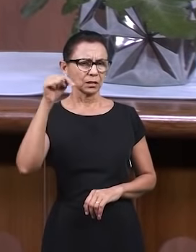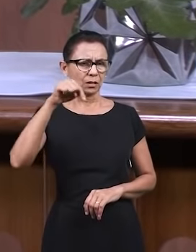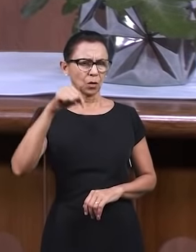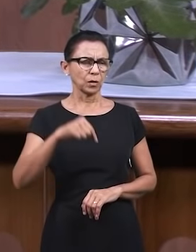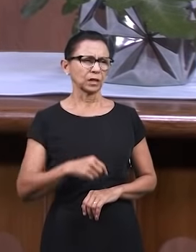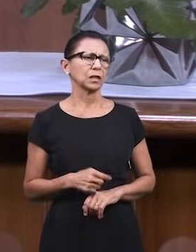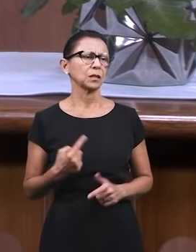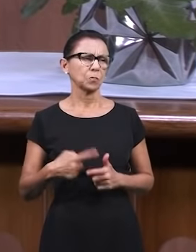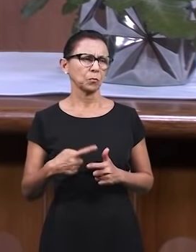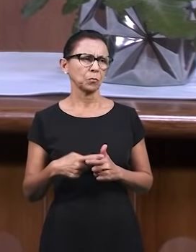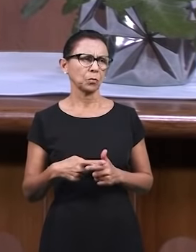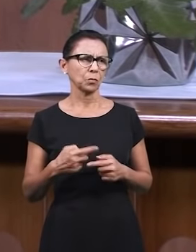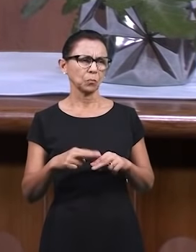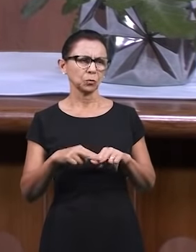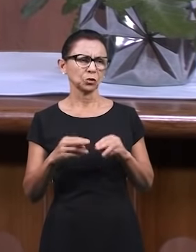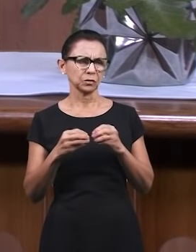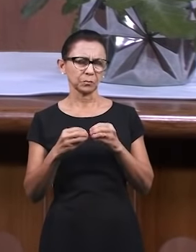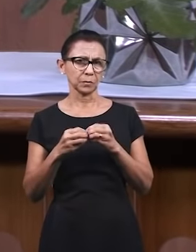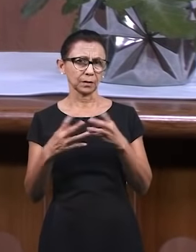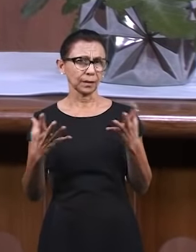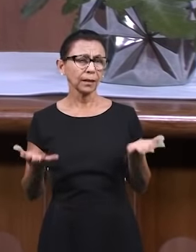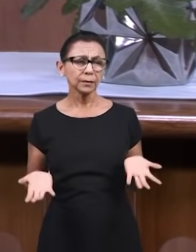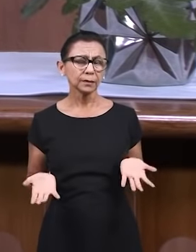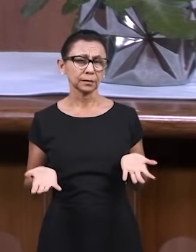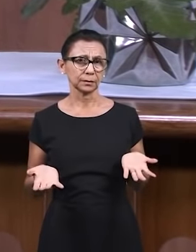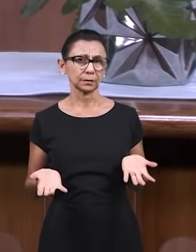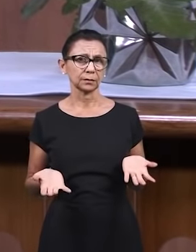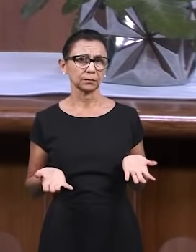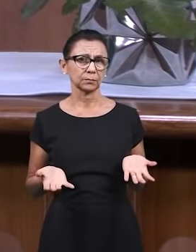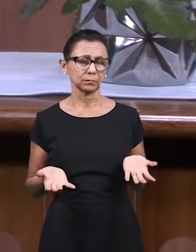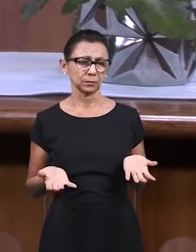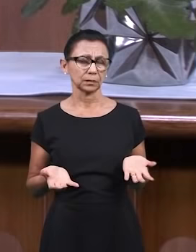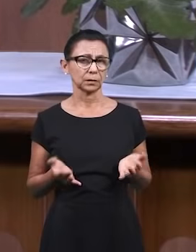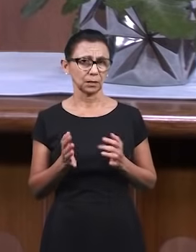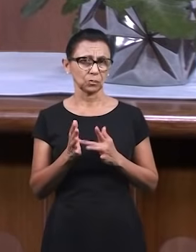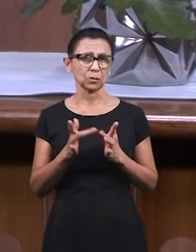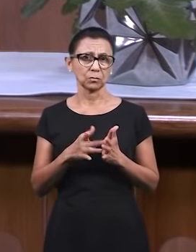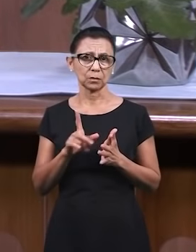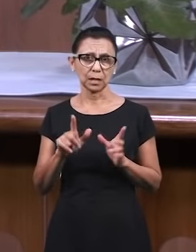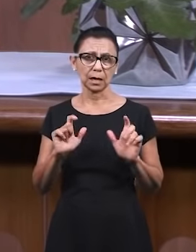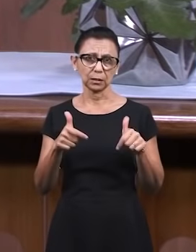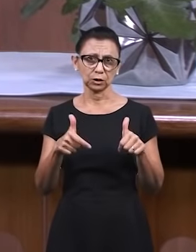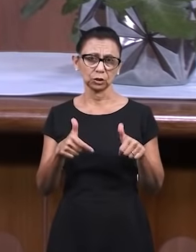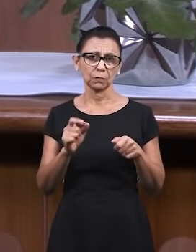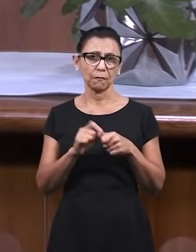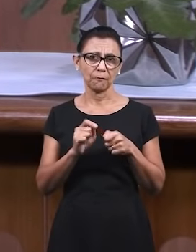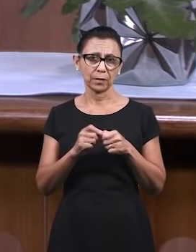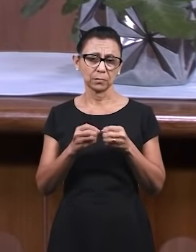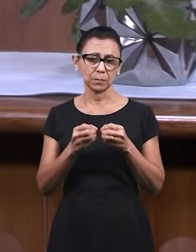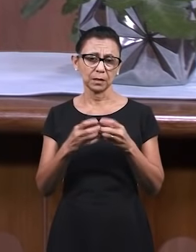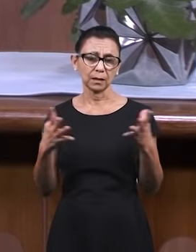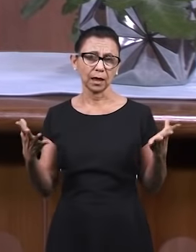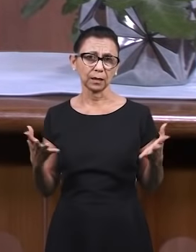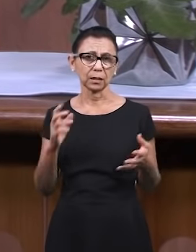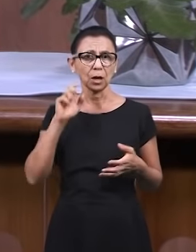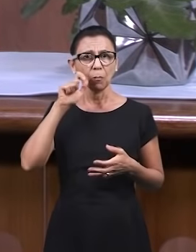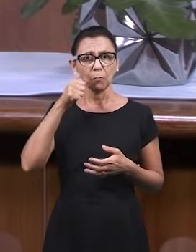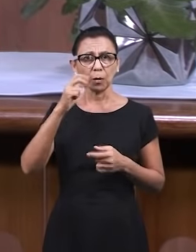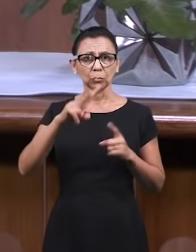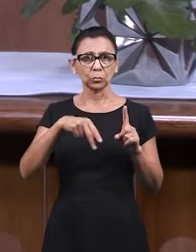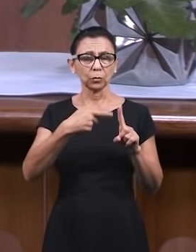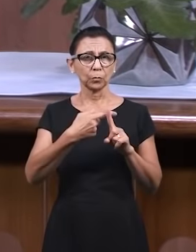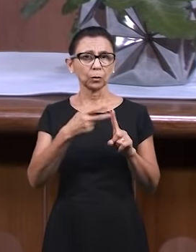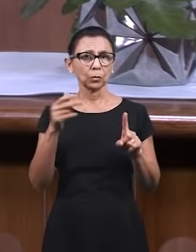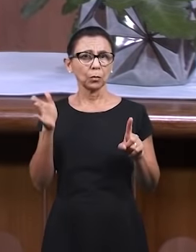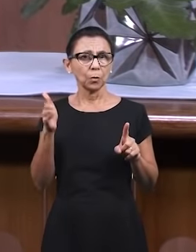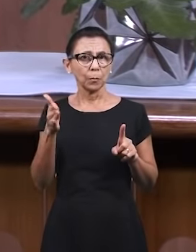sinais. O Senhor havia feito um sinal ali de maravilha, ele pegou ali, tinha 5 pães, 2 peixinhos, ele multiplicou